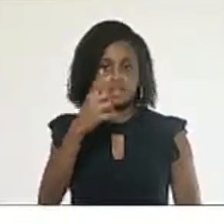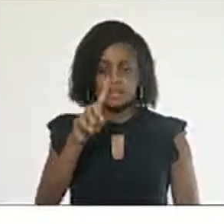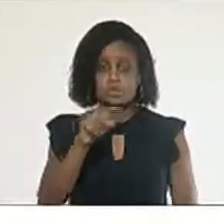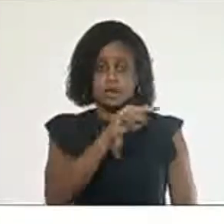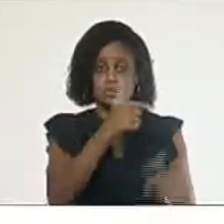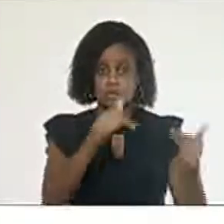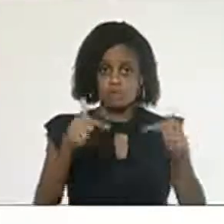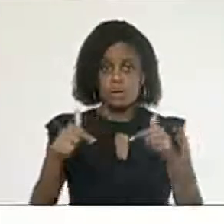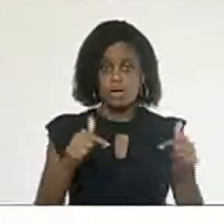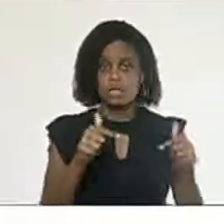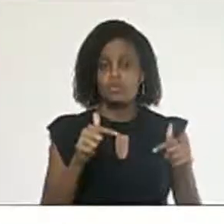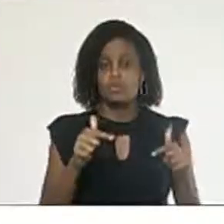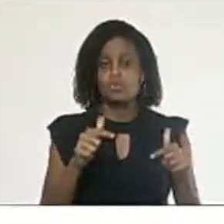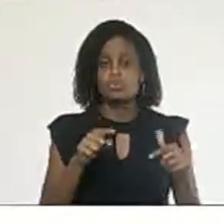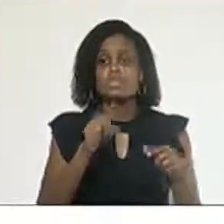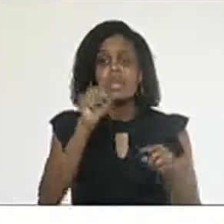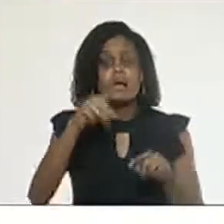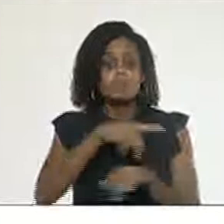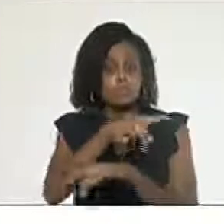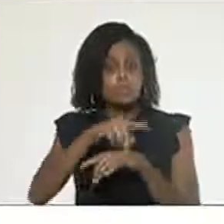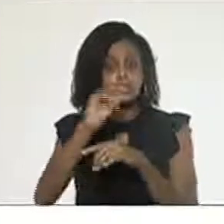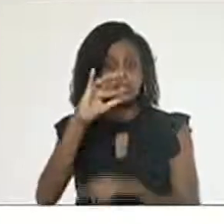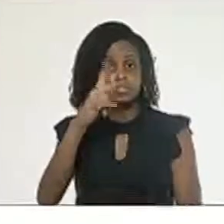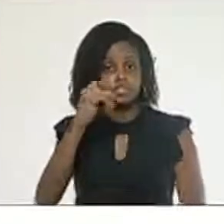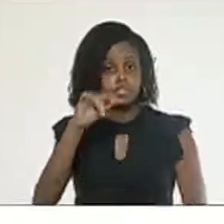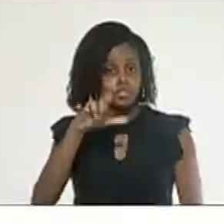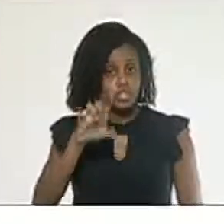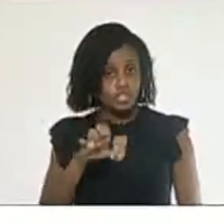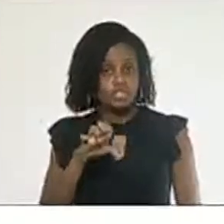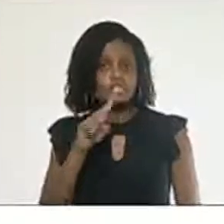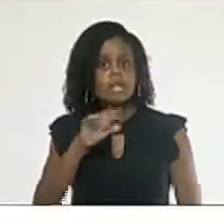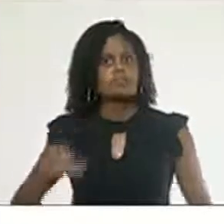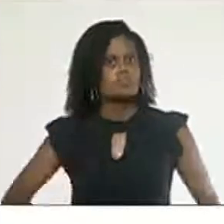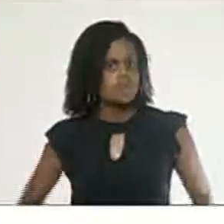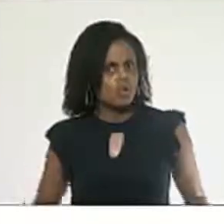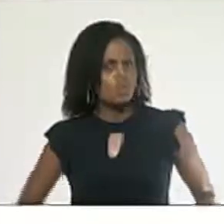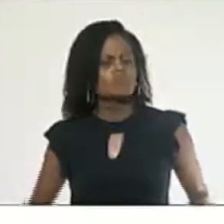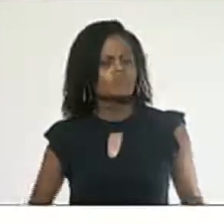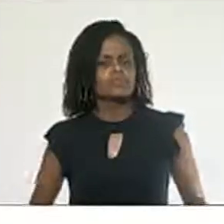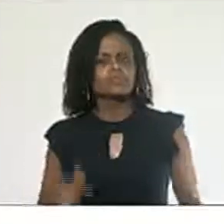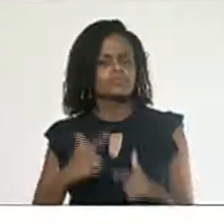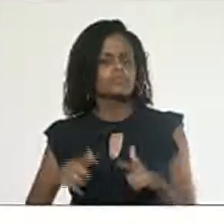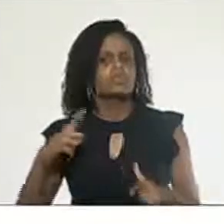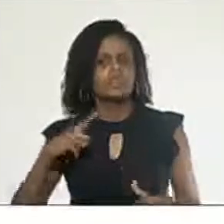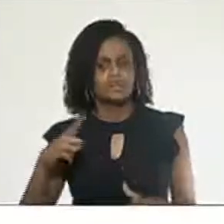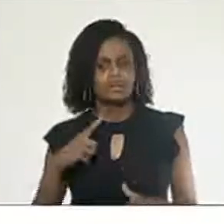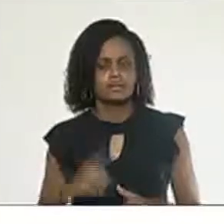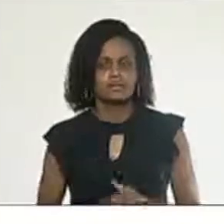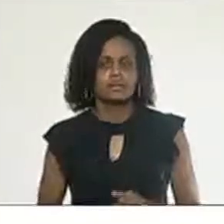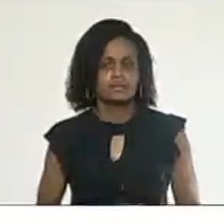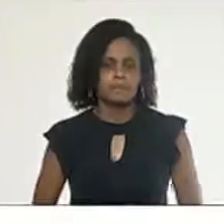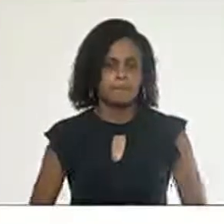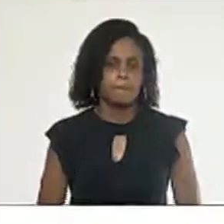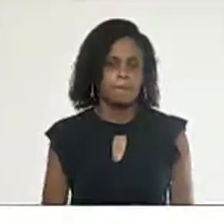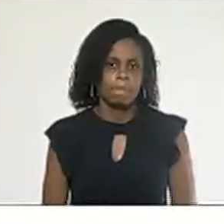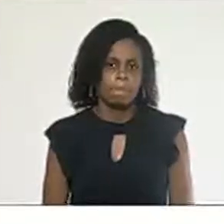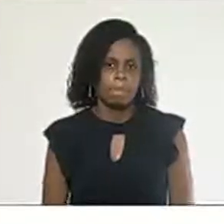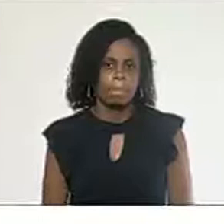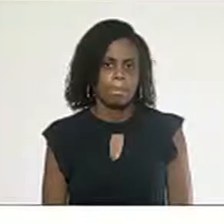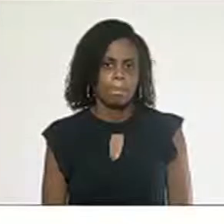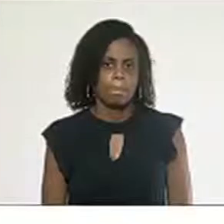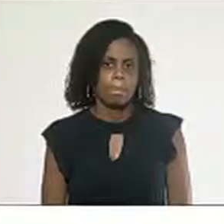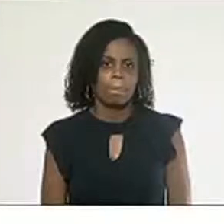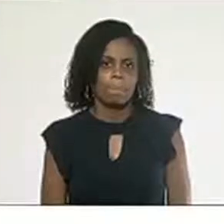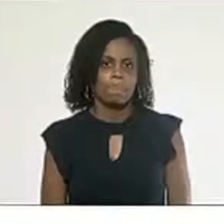sofre muitas consequências desse desserviço do senhor Guedes lá no Chile. É isso mesmo,